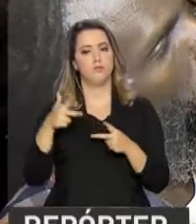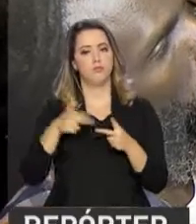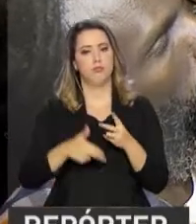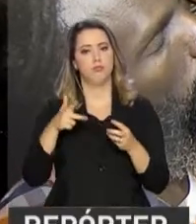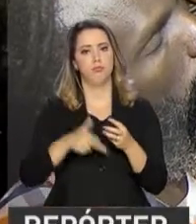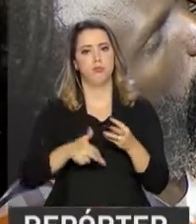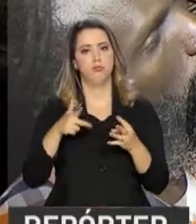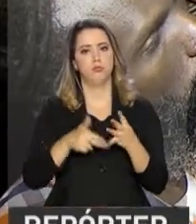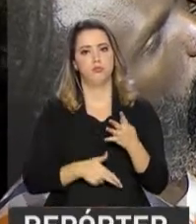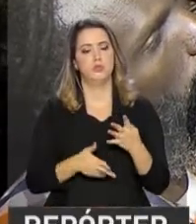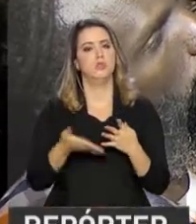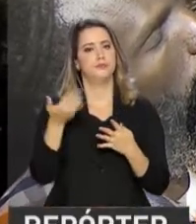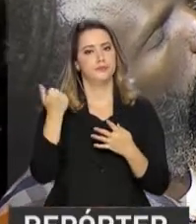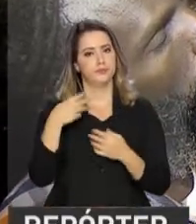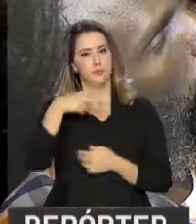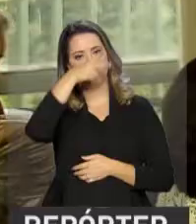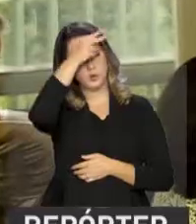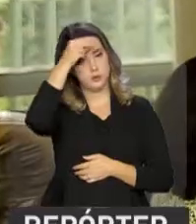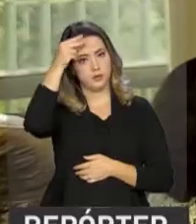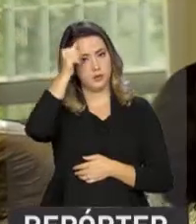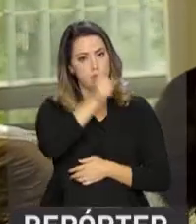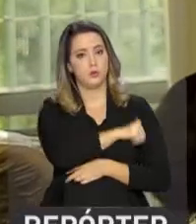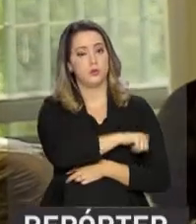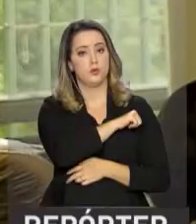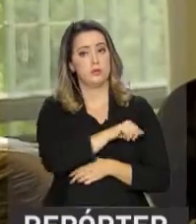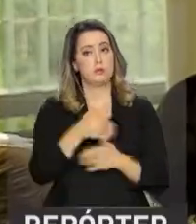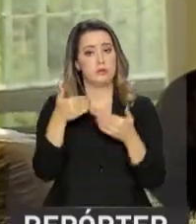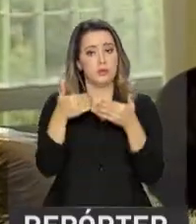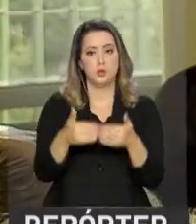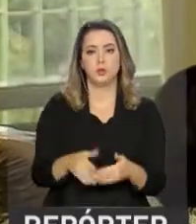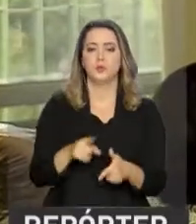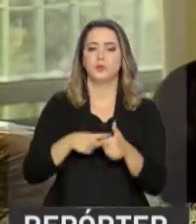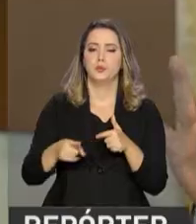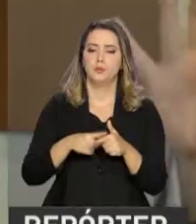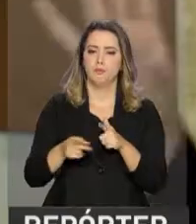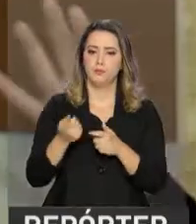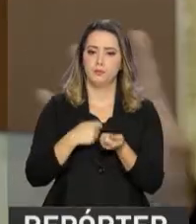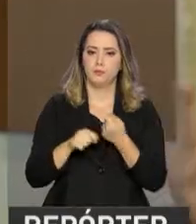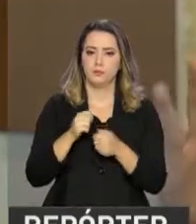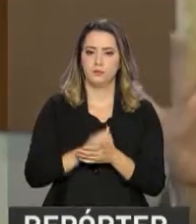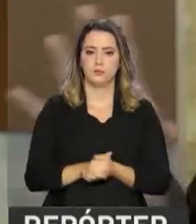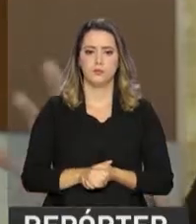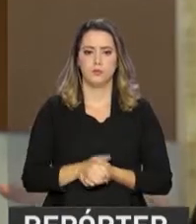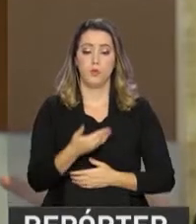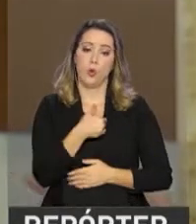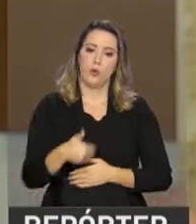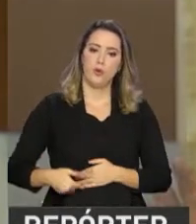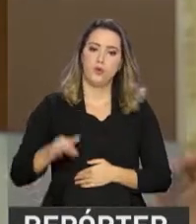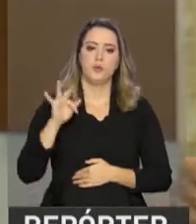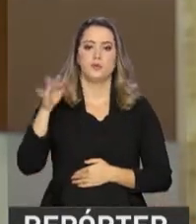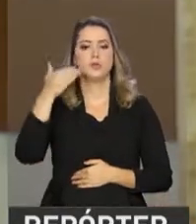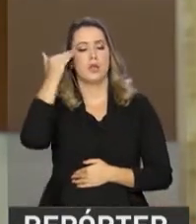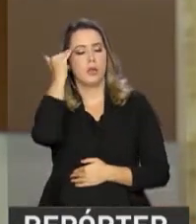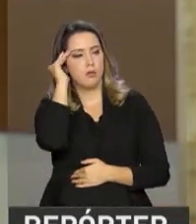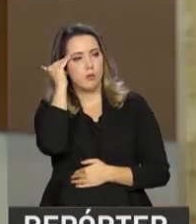verbas repassadas pela Prefeitura do Rio, que enfrenta uma crise financeira. O governo federal entendeu